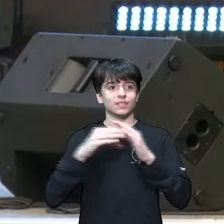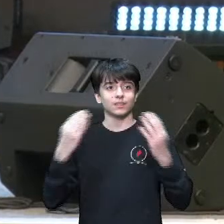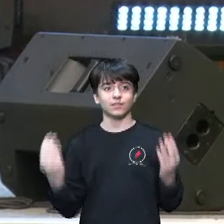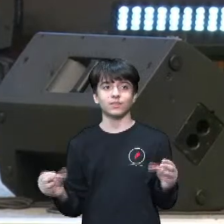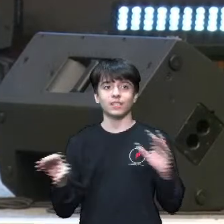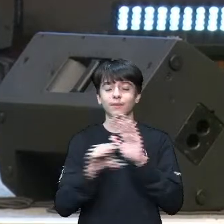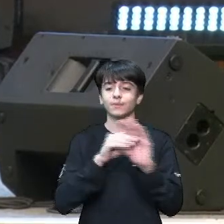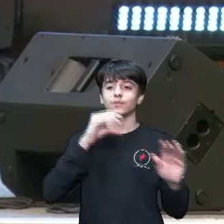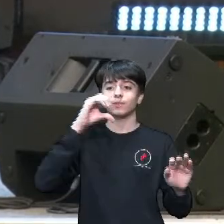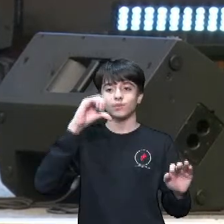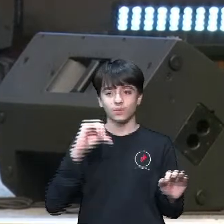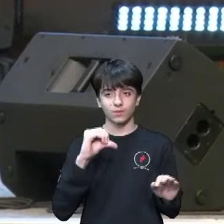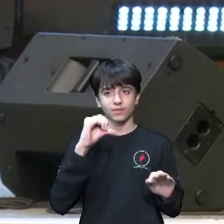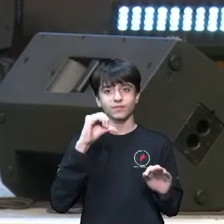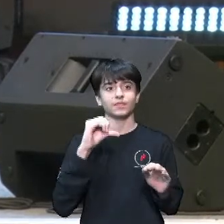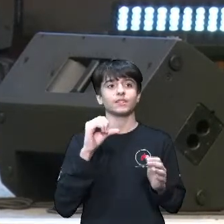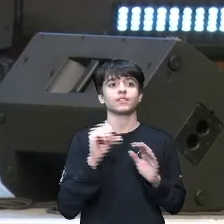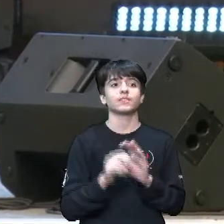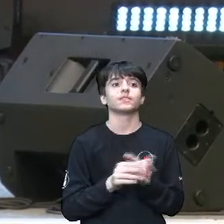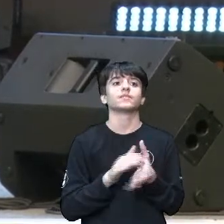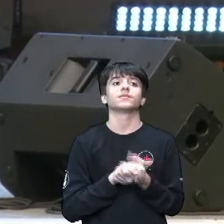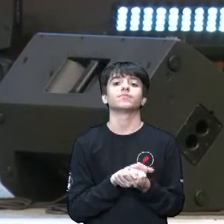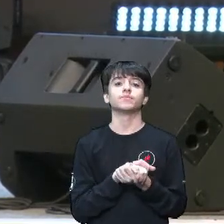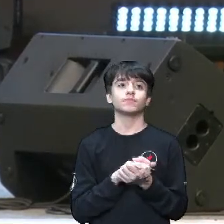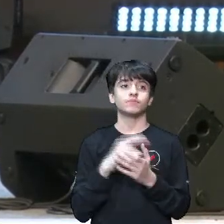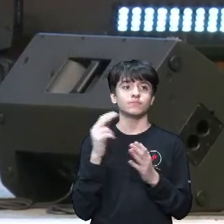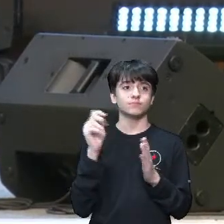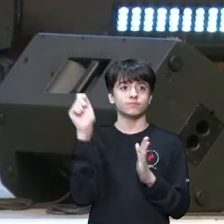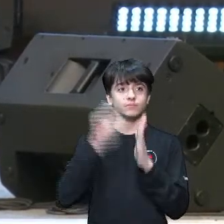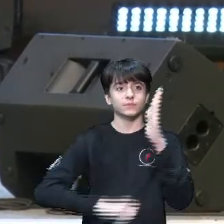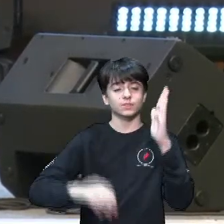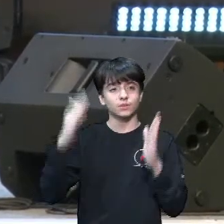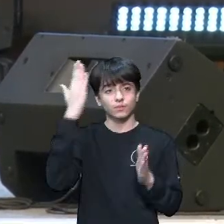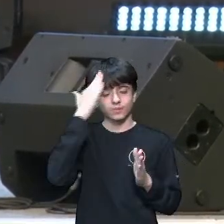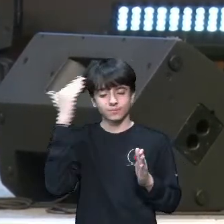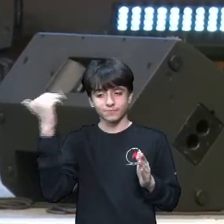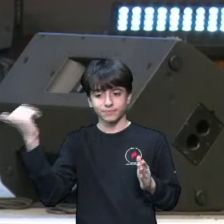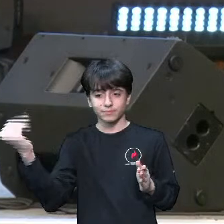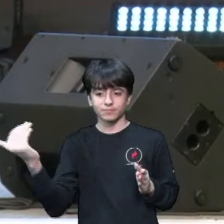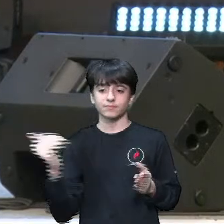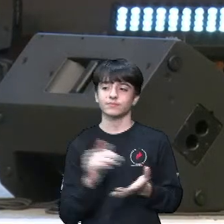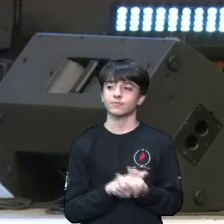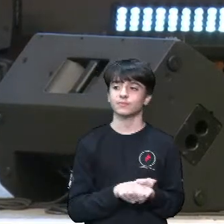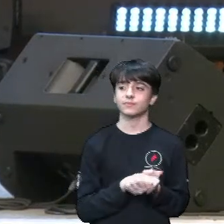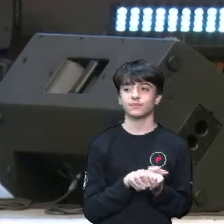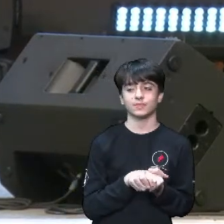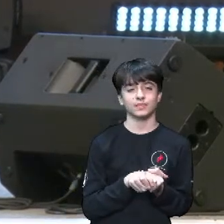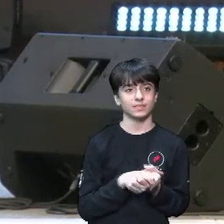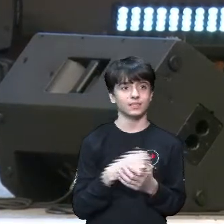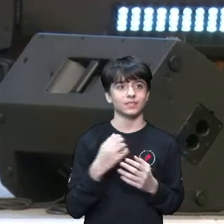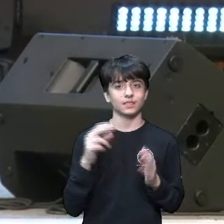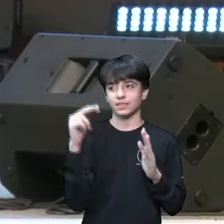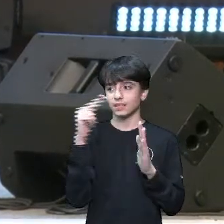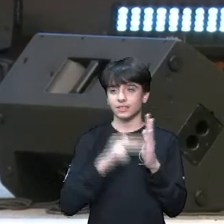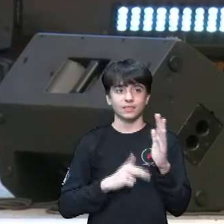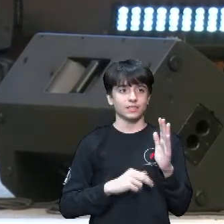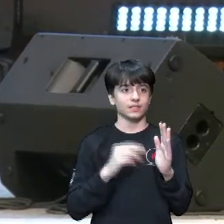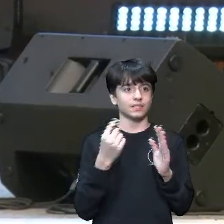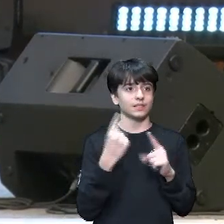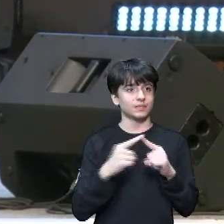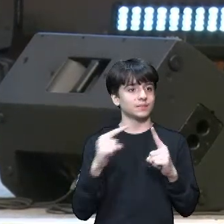9. Um texto que é muito conhecido, mas eu quero ler uma parte dele para motivar